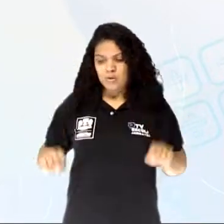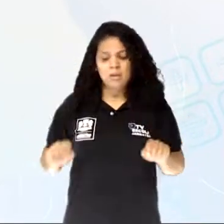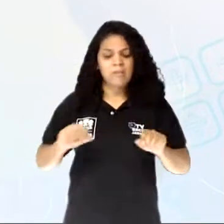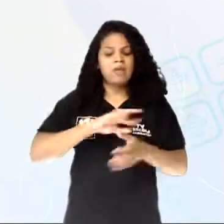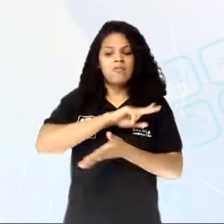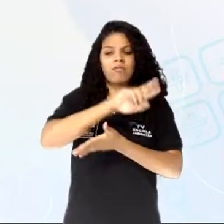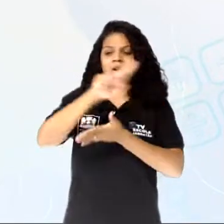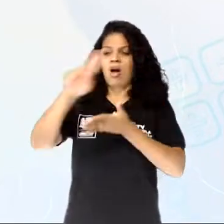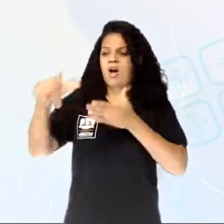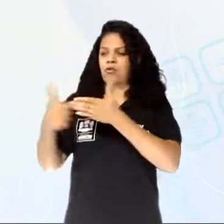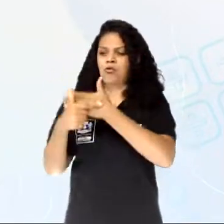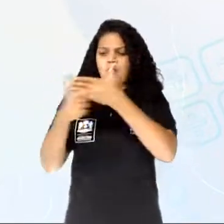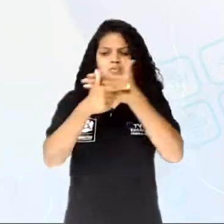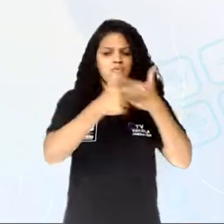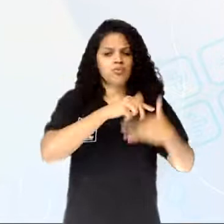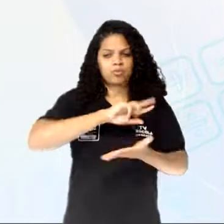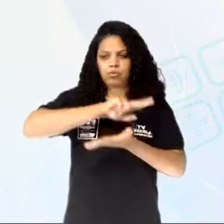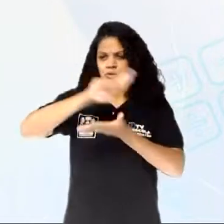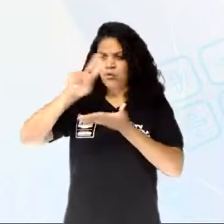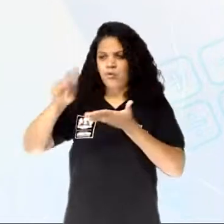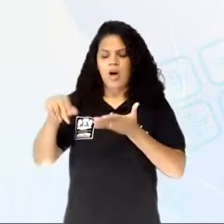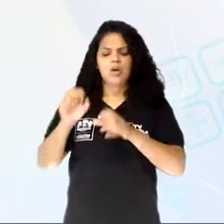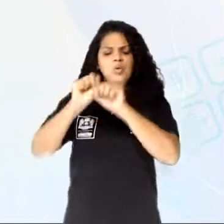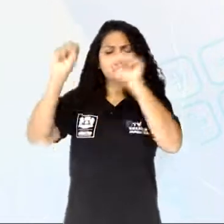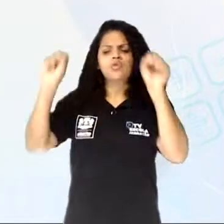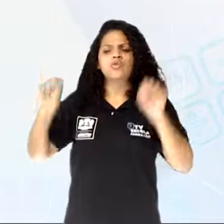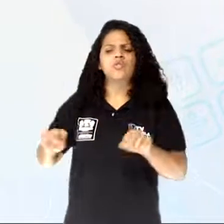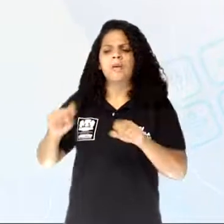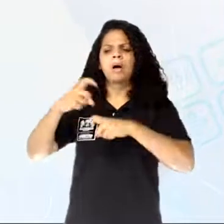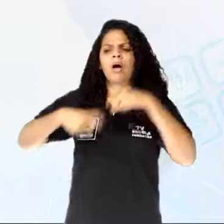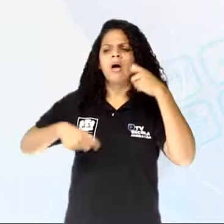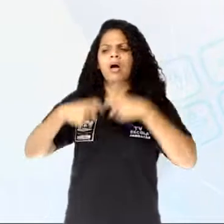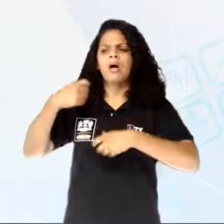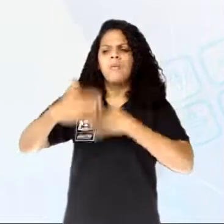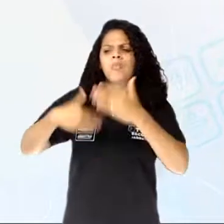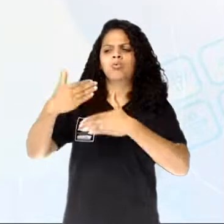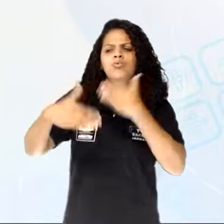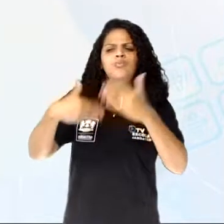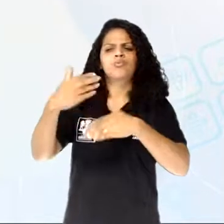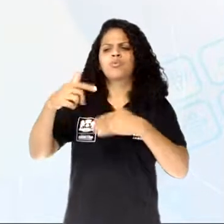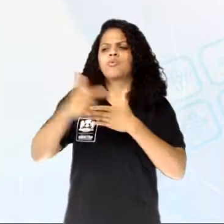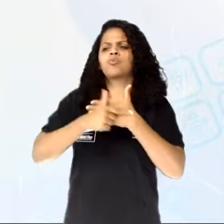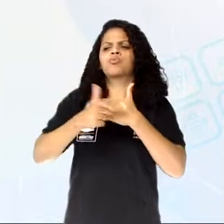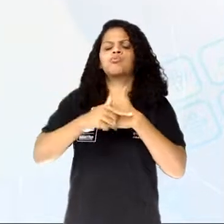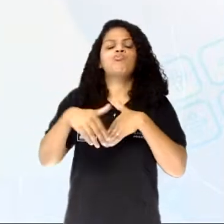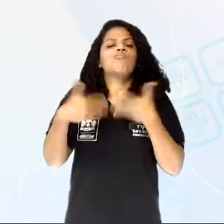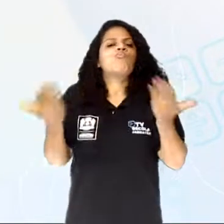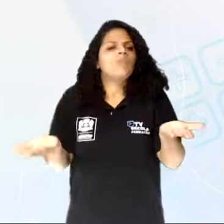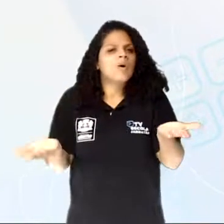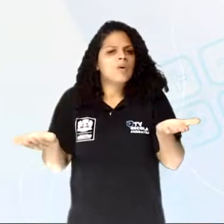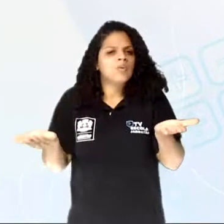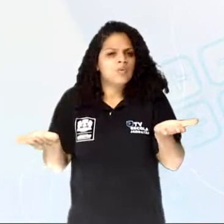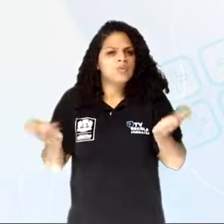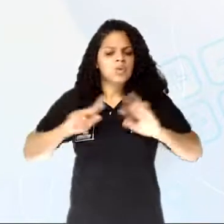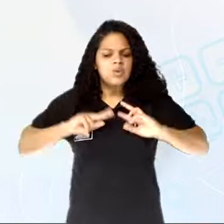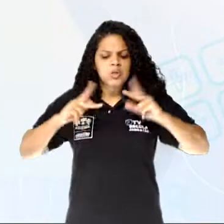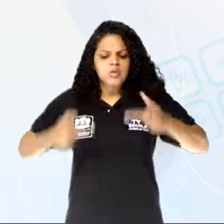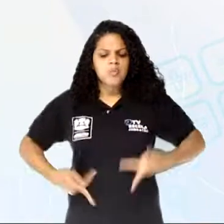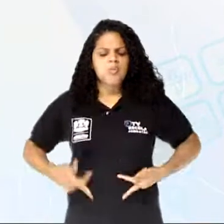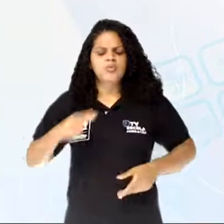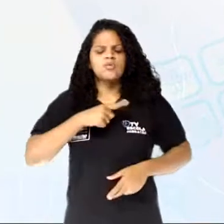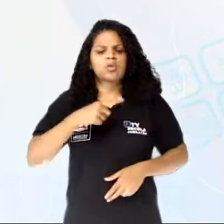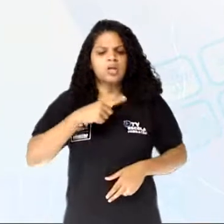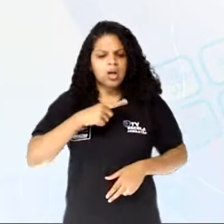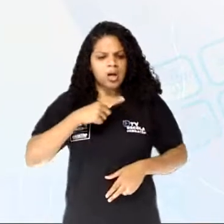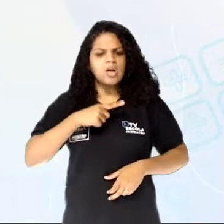funções. Do sistema reprodutor, qual seria a função dele, tá? Bom, a gente sabe que os seres humanos possuem aí a